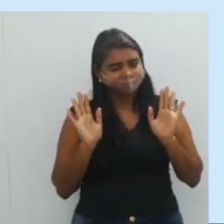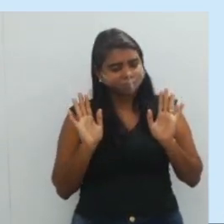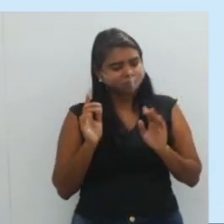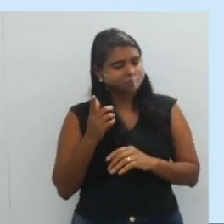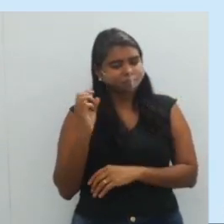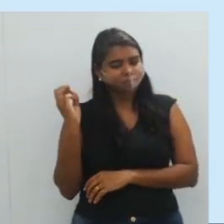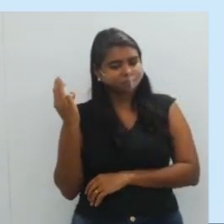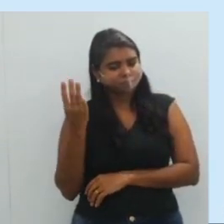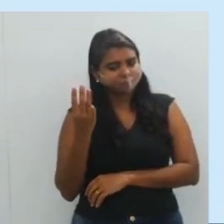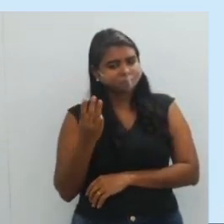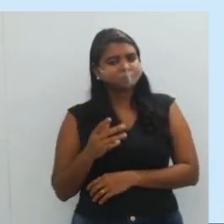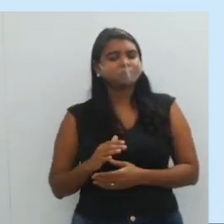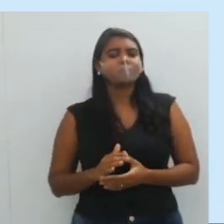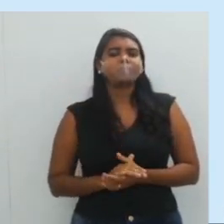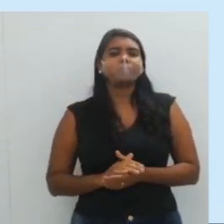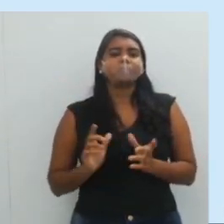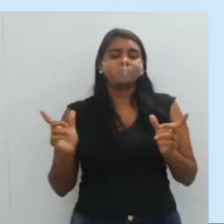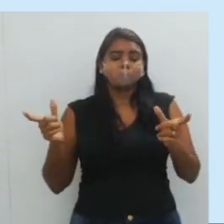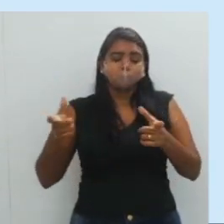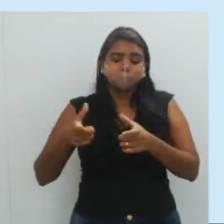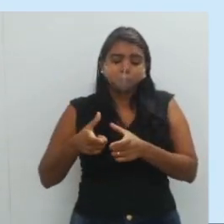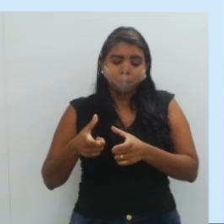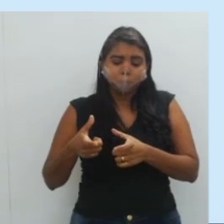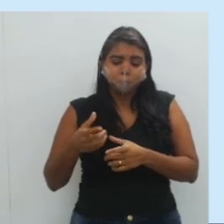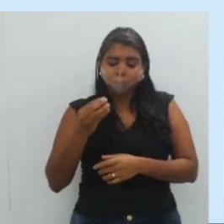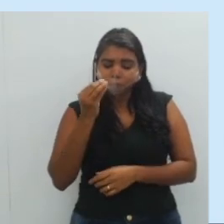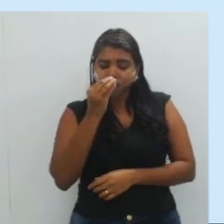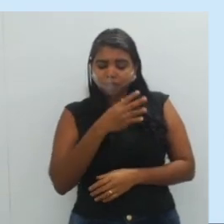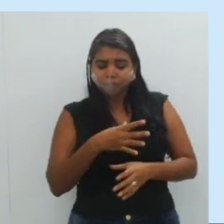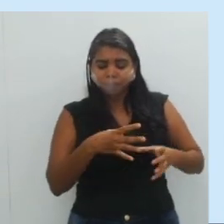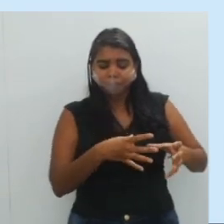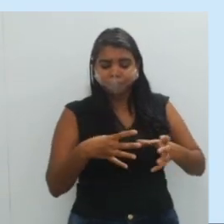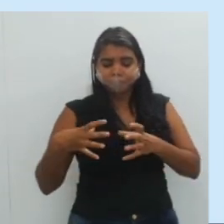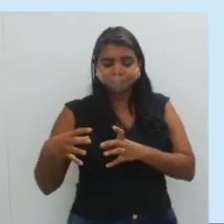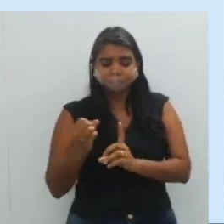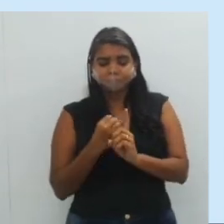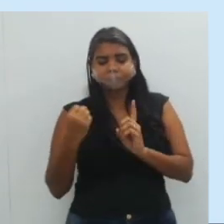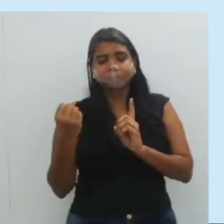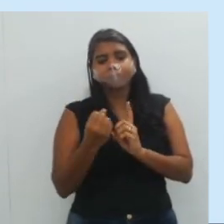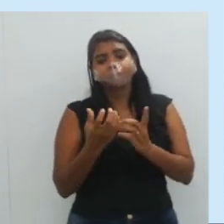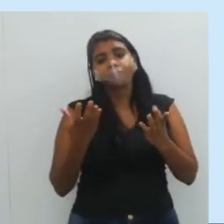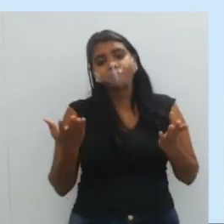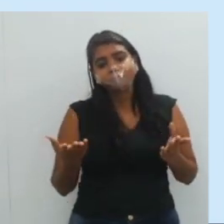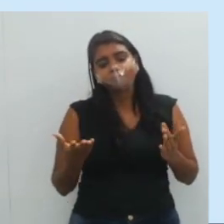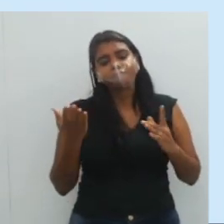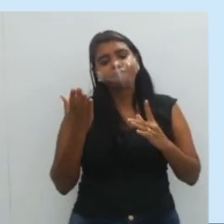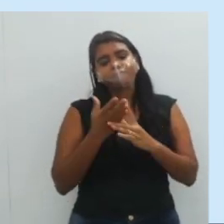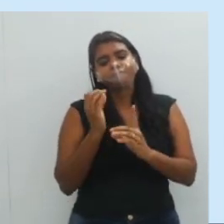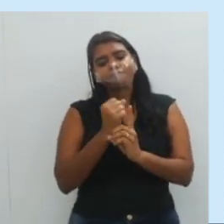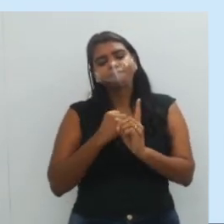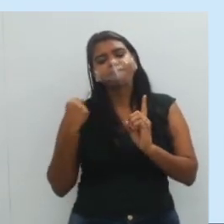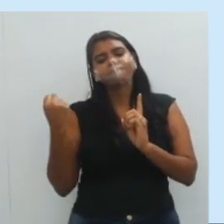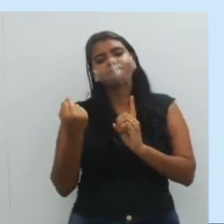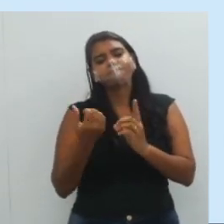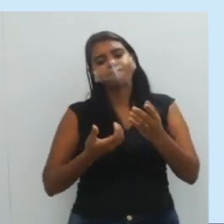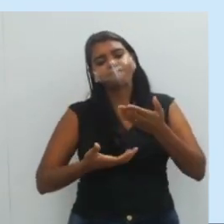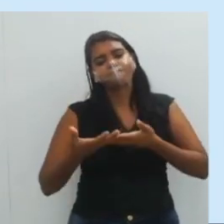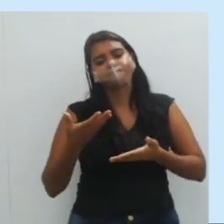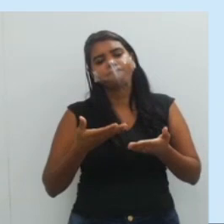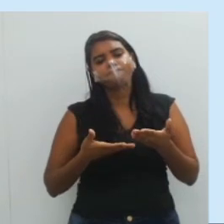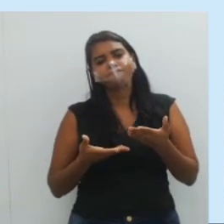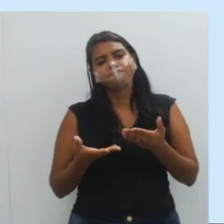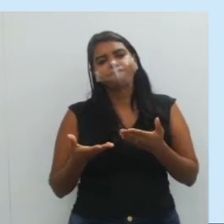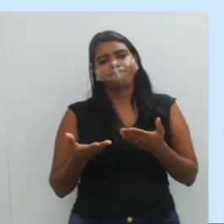de quantidade, e sim da questão daqueles que estão excluídos de um processo social. Então,